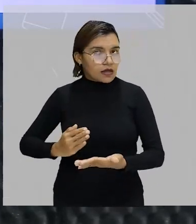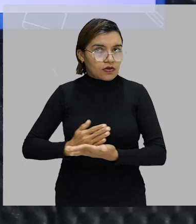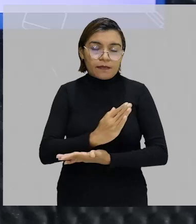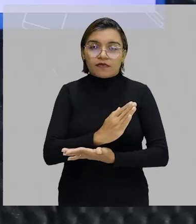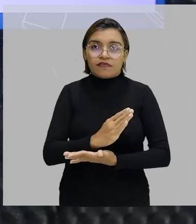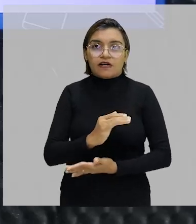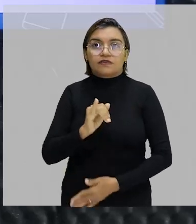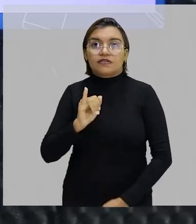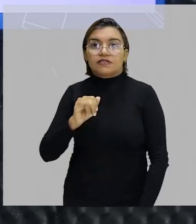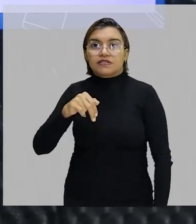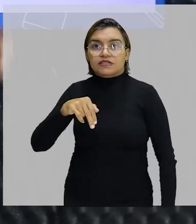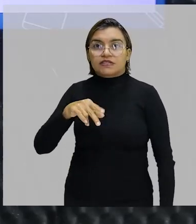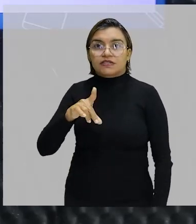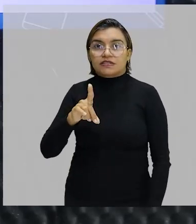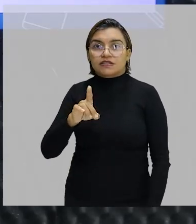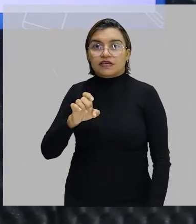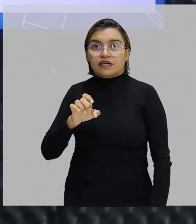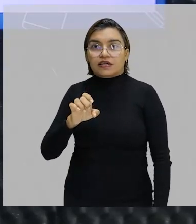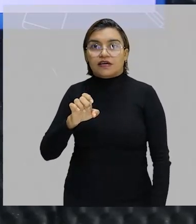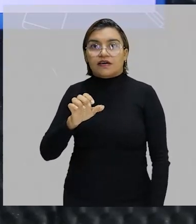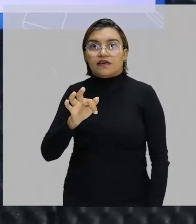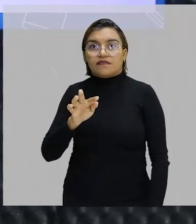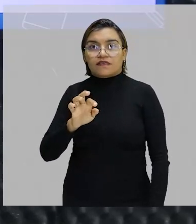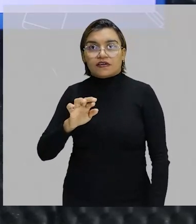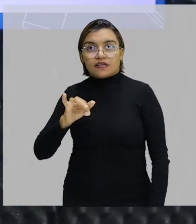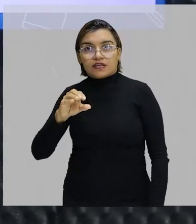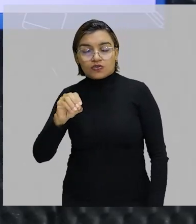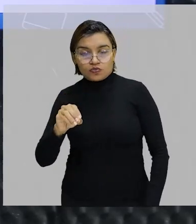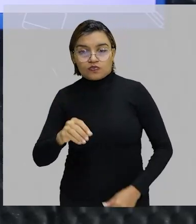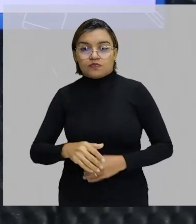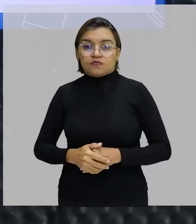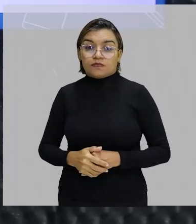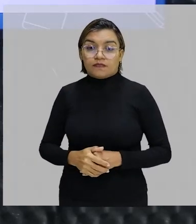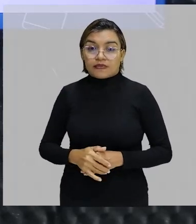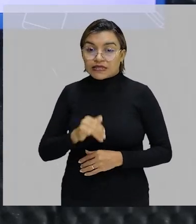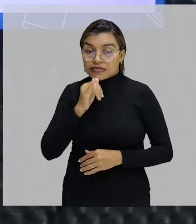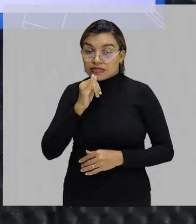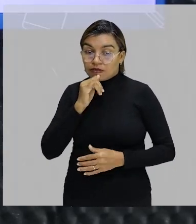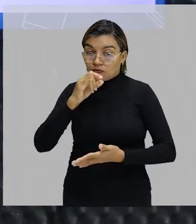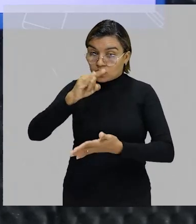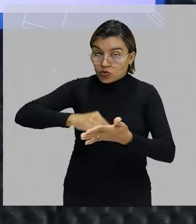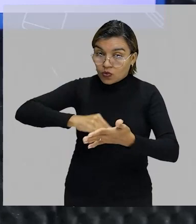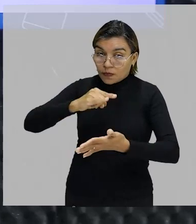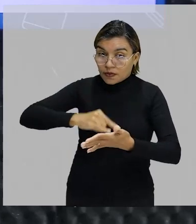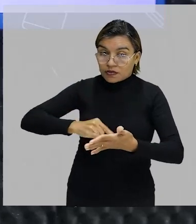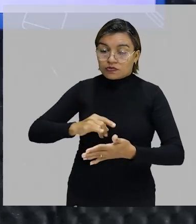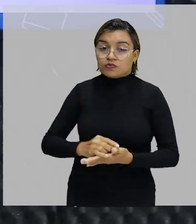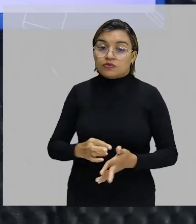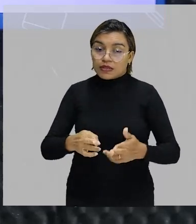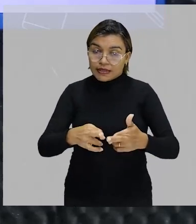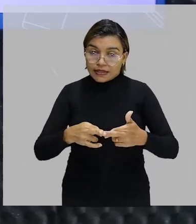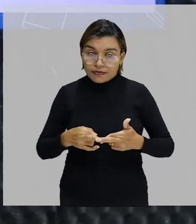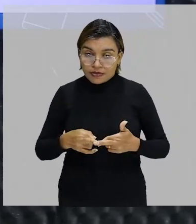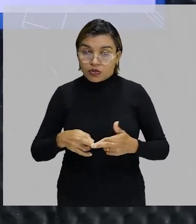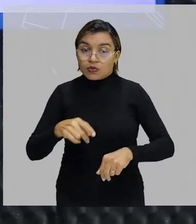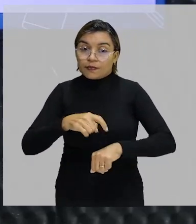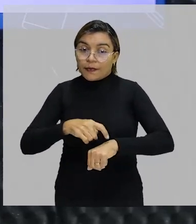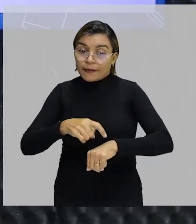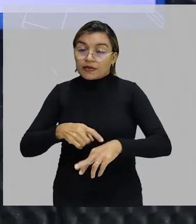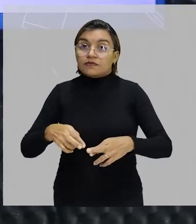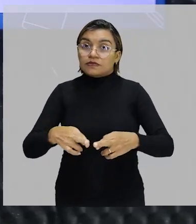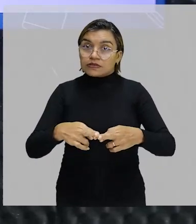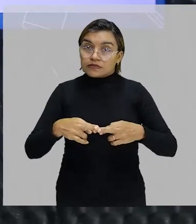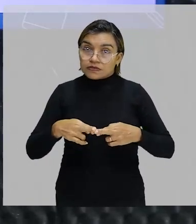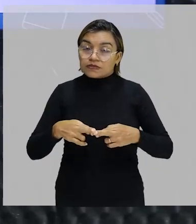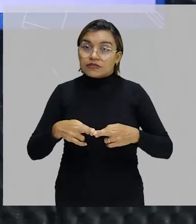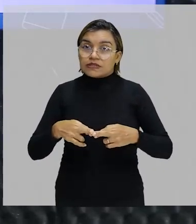utilização de termos deferido ou indeferido nos documentos de requerimento. Aí, quando é deferido, significa